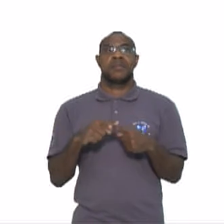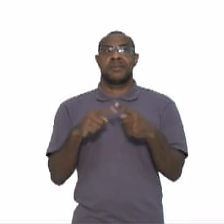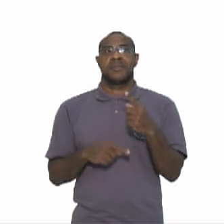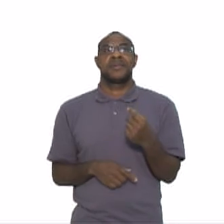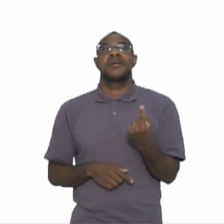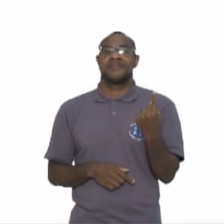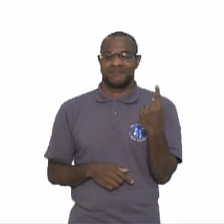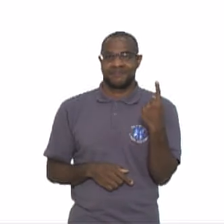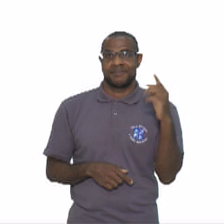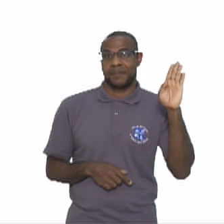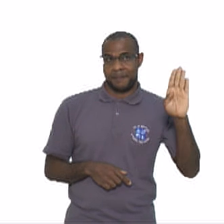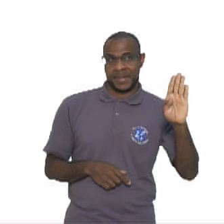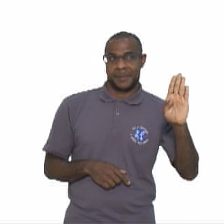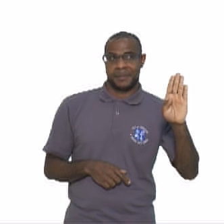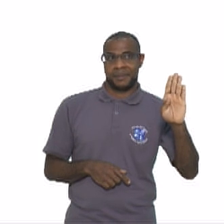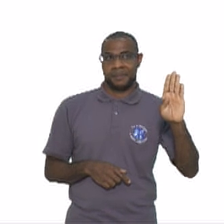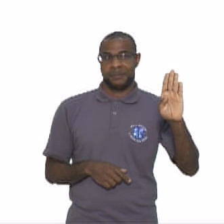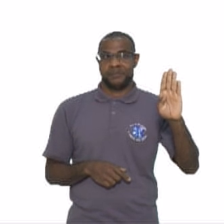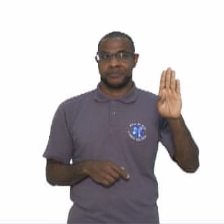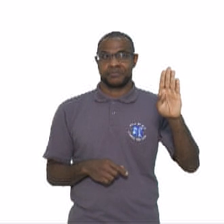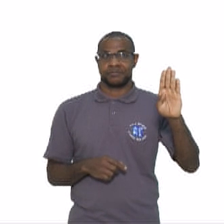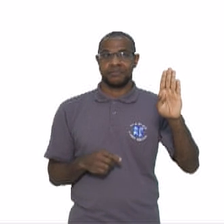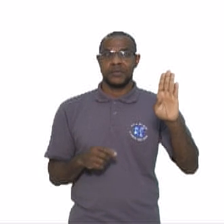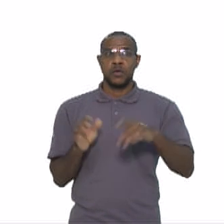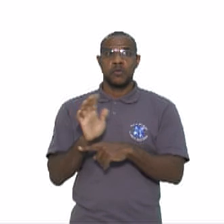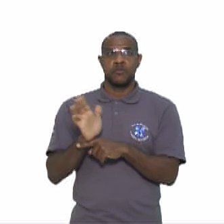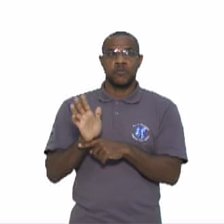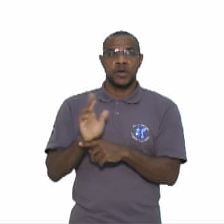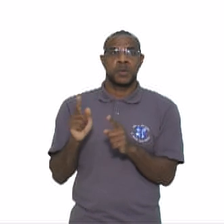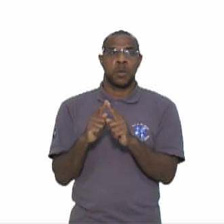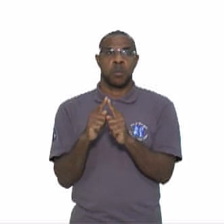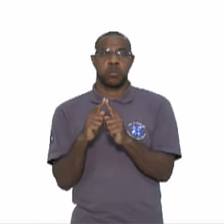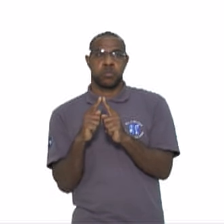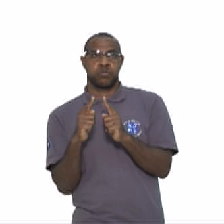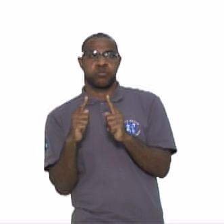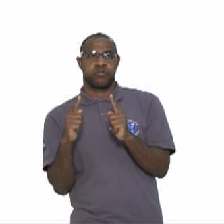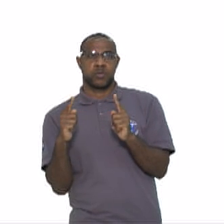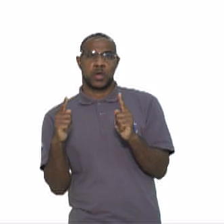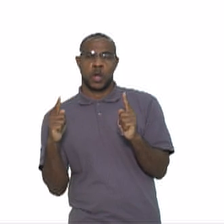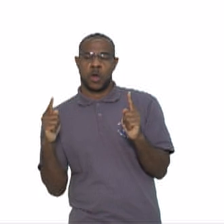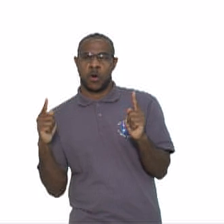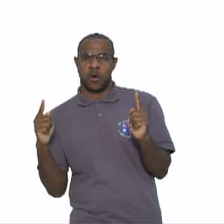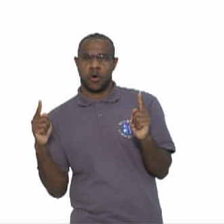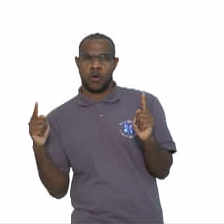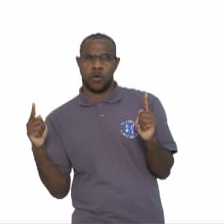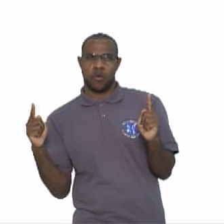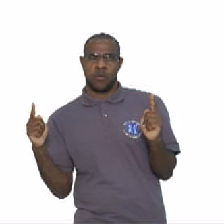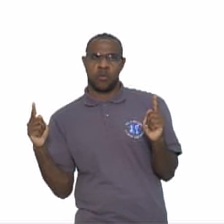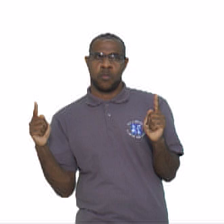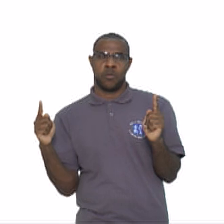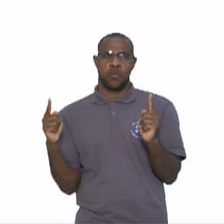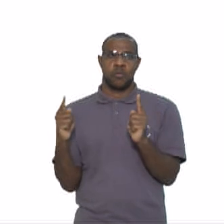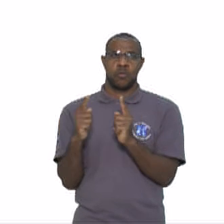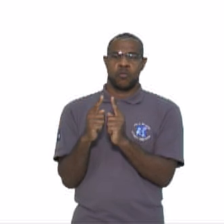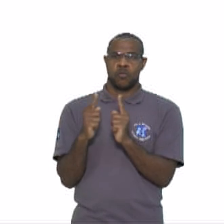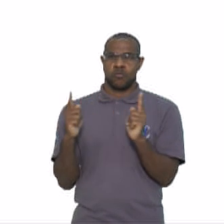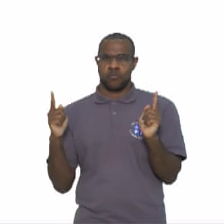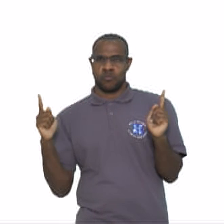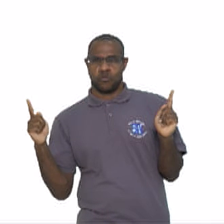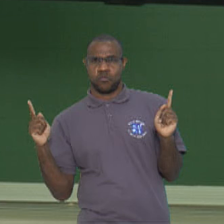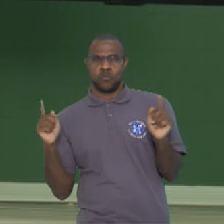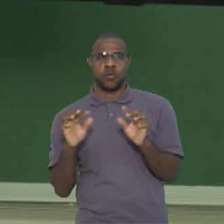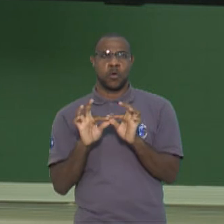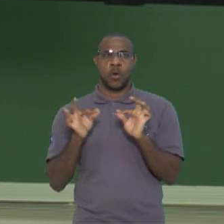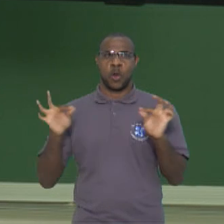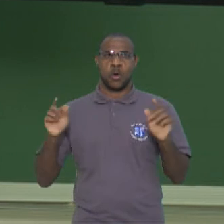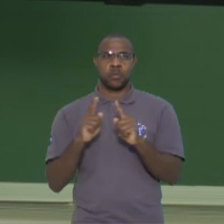1 hora e meia, o primeiro, é um longa-metragem. Já o segundo, de 15 minutos, é um curta-metragem. Pelo nome, é fácil decorar,